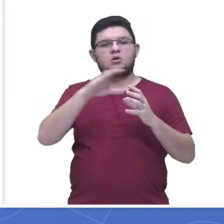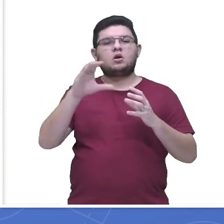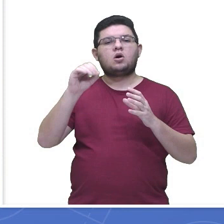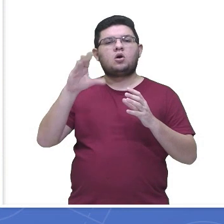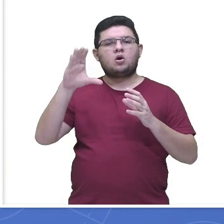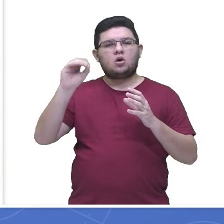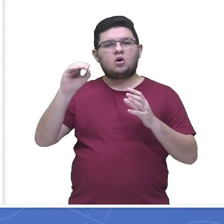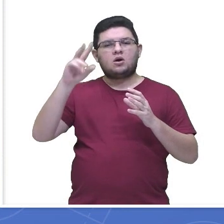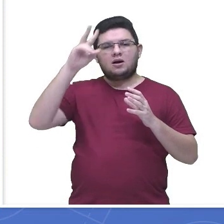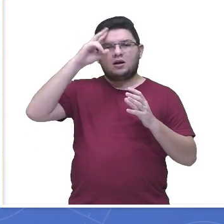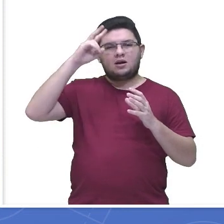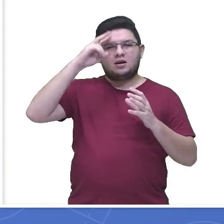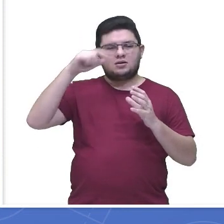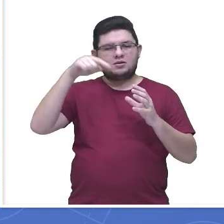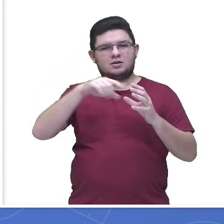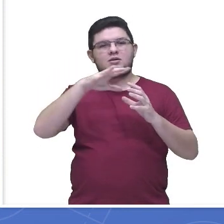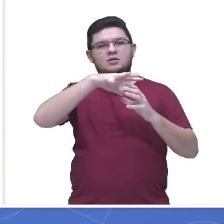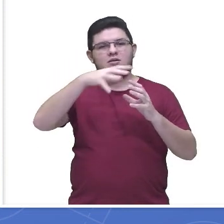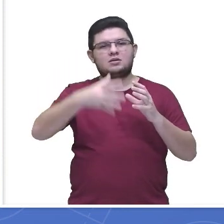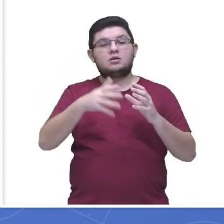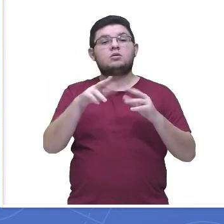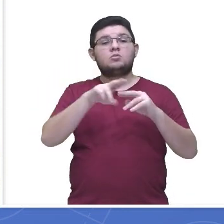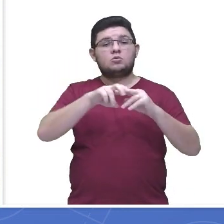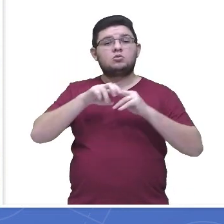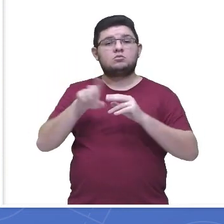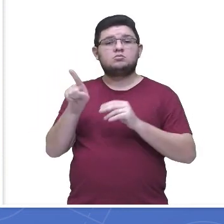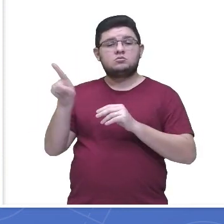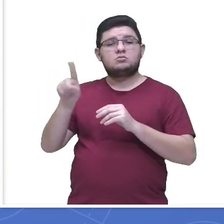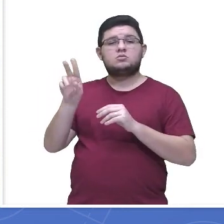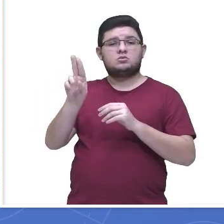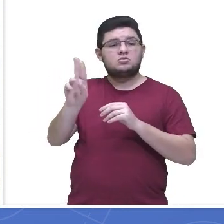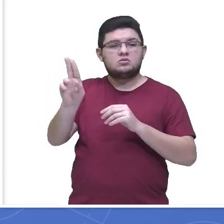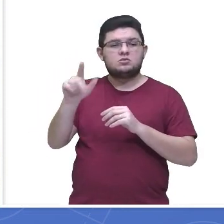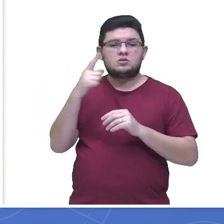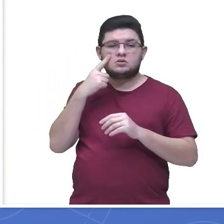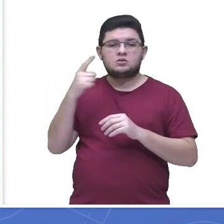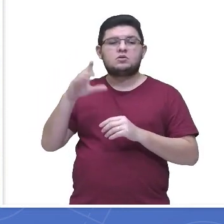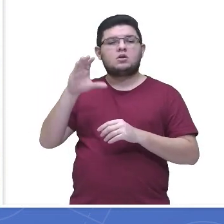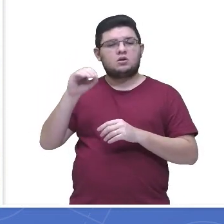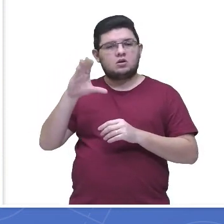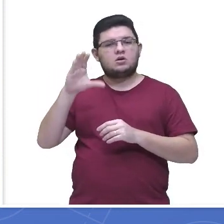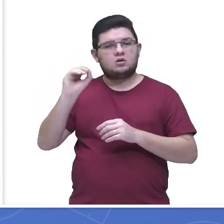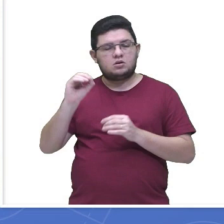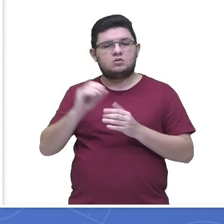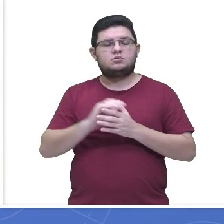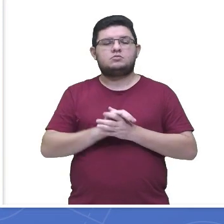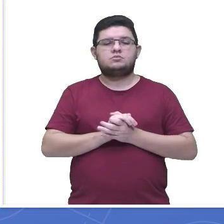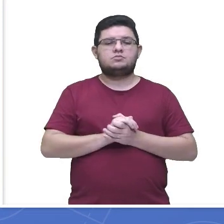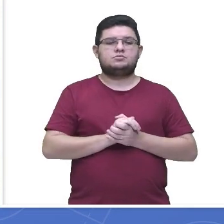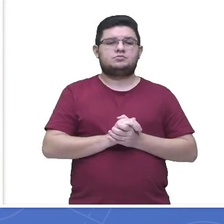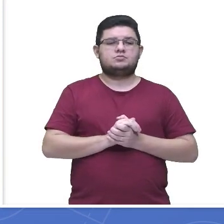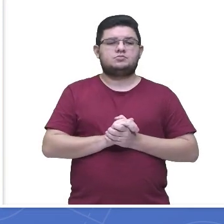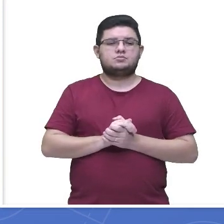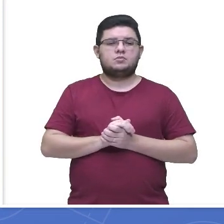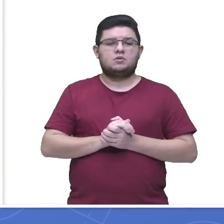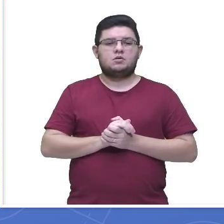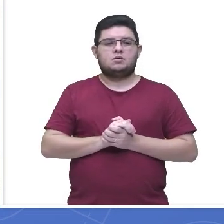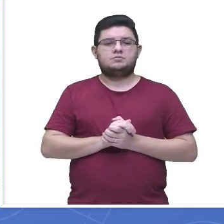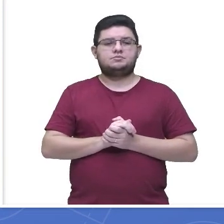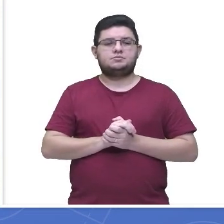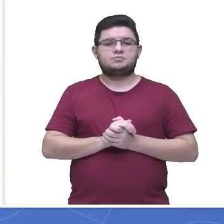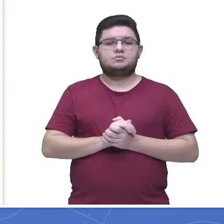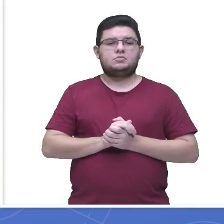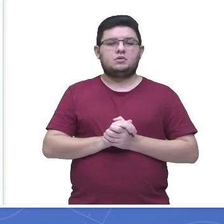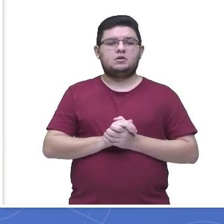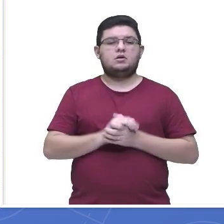você lembra do quê? De um coco. O coco tem formato esférico, né? Então, a nossa resposta correta é a letra D, né? Cocos são